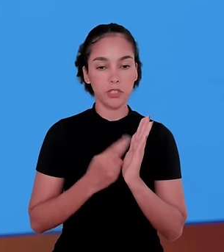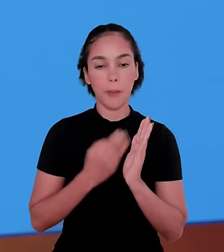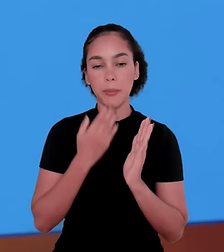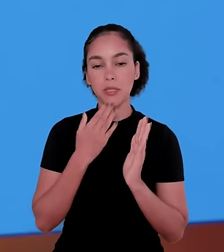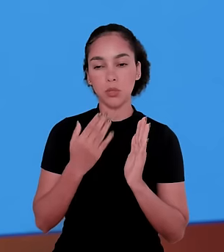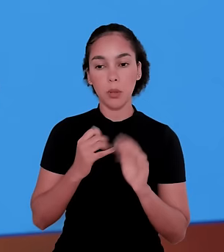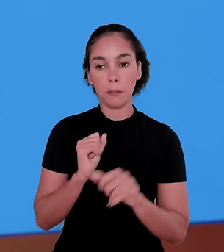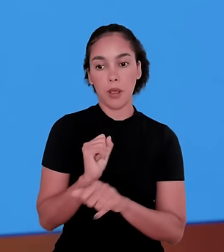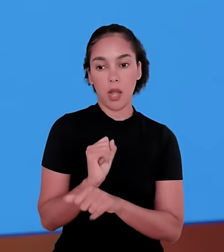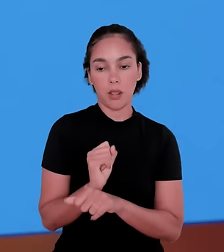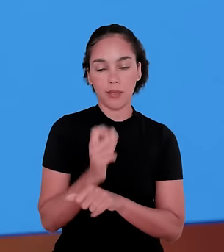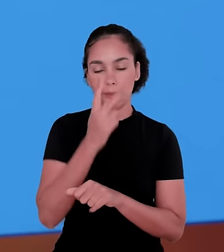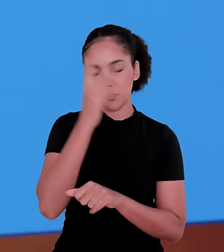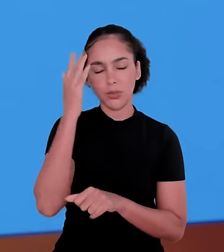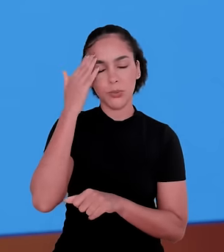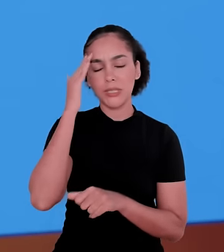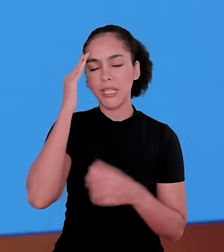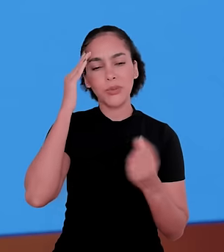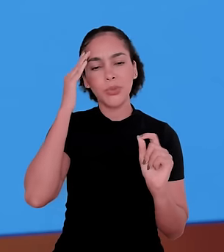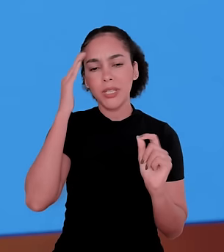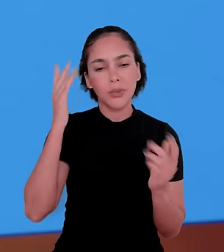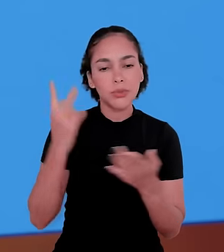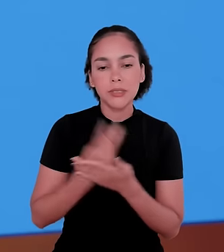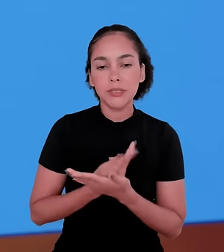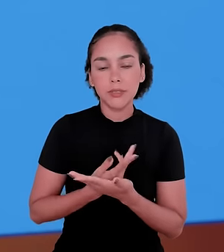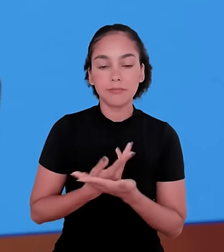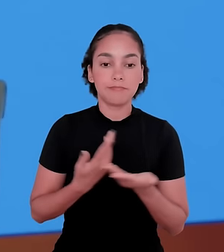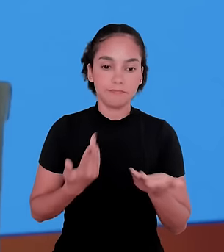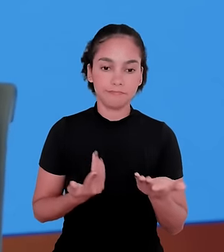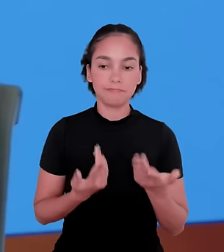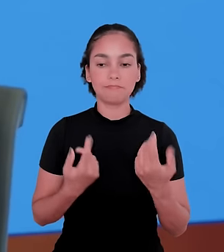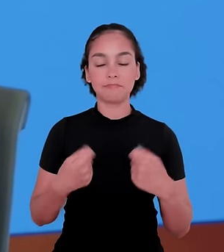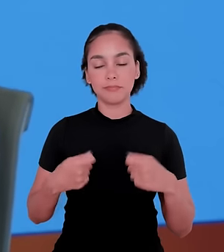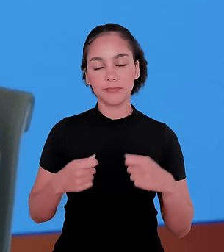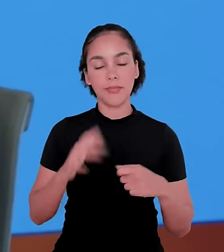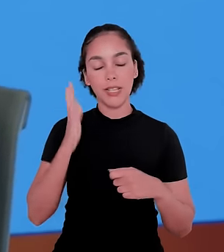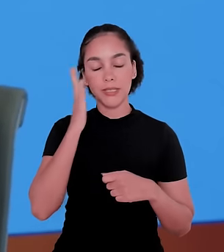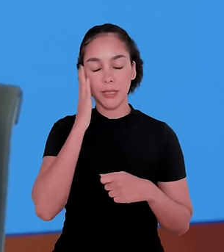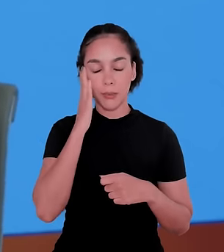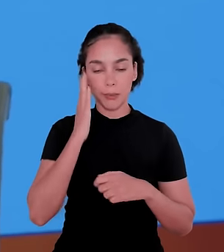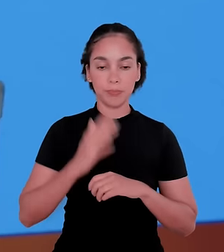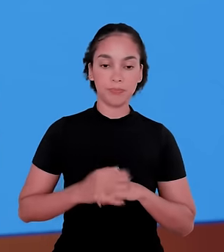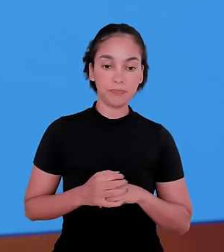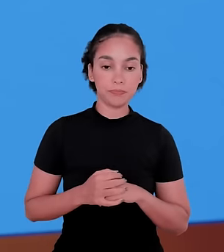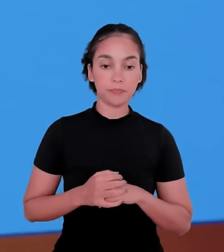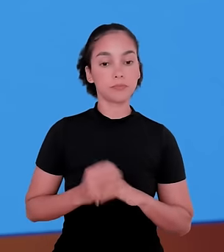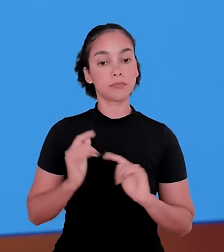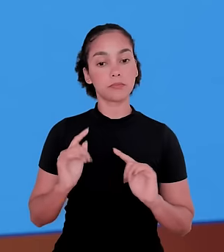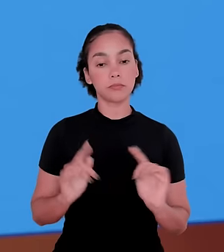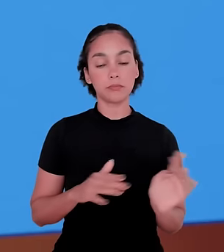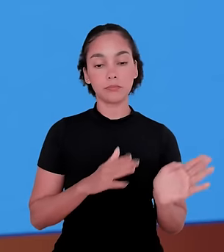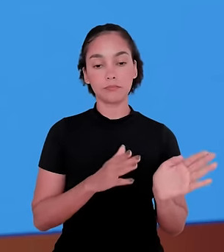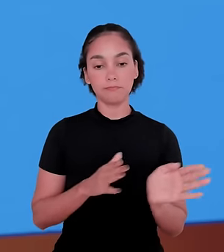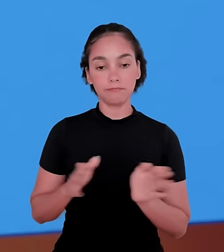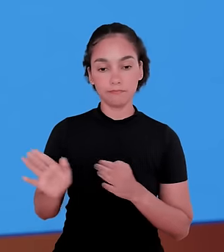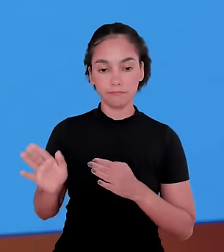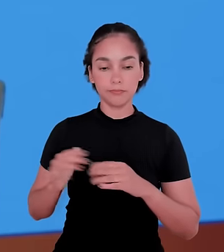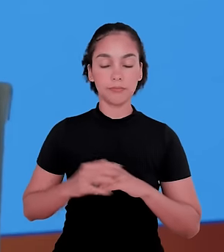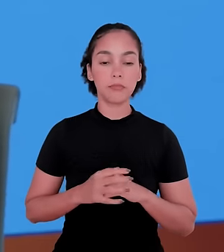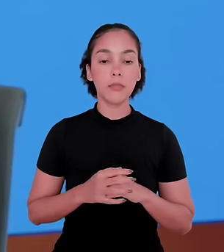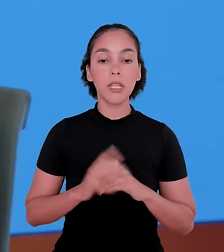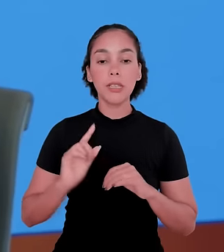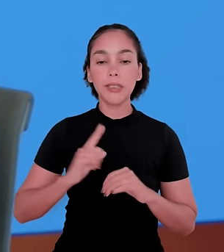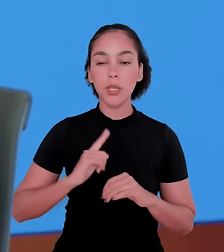o pedido foi parado a pessoa não entende o que que tá acontecendo né E aí passado isso tudo ainda existe um outra etapa que é